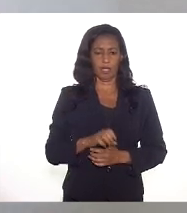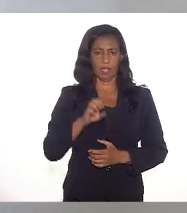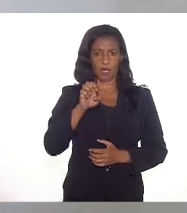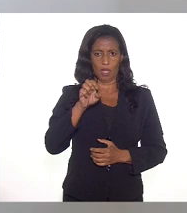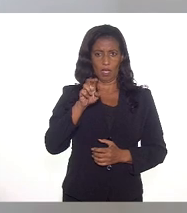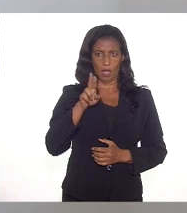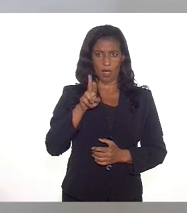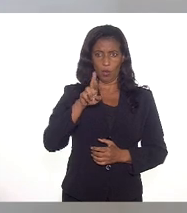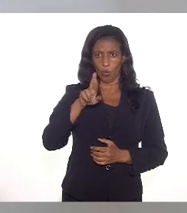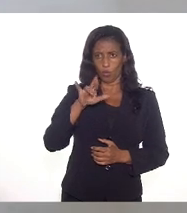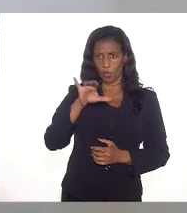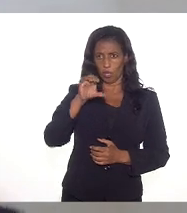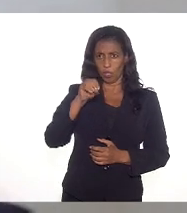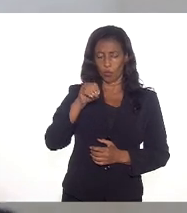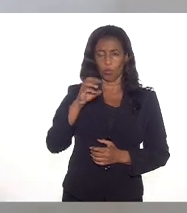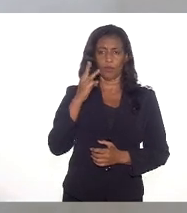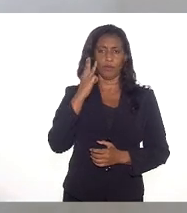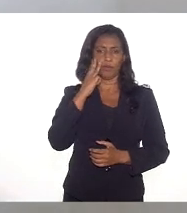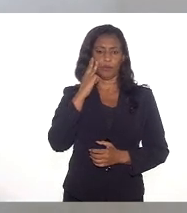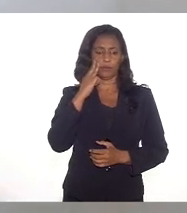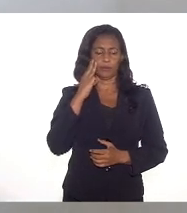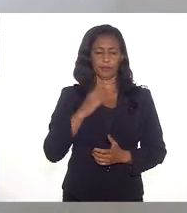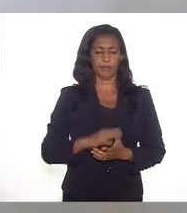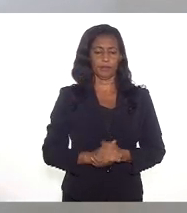Eurico Júnior e Valdec.